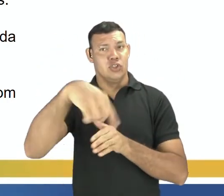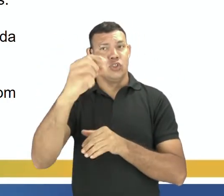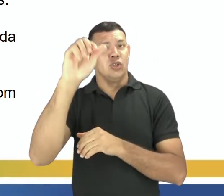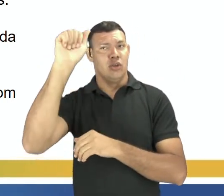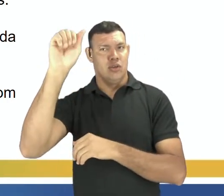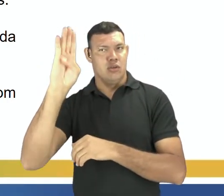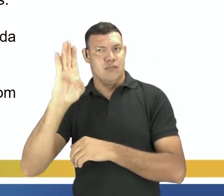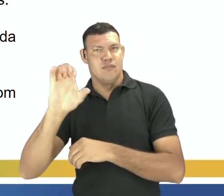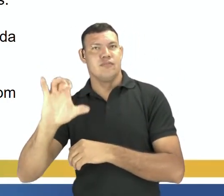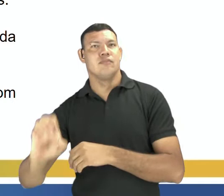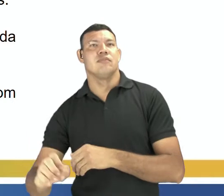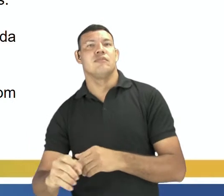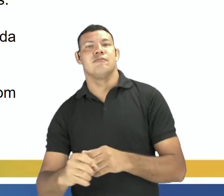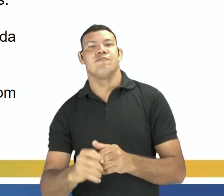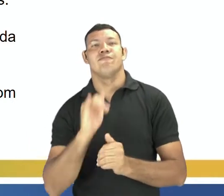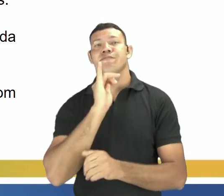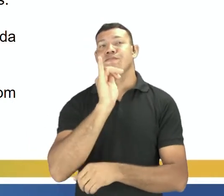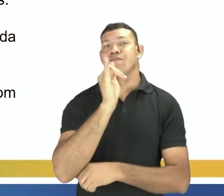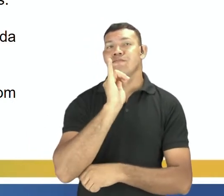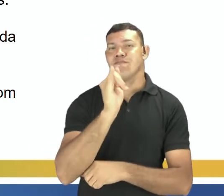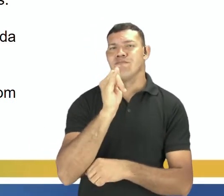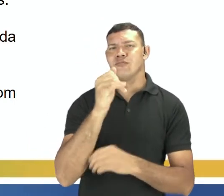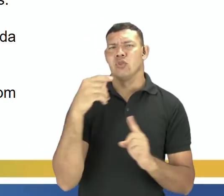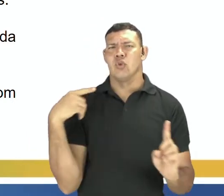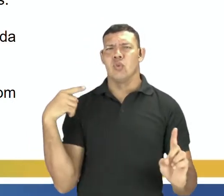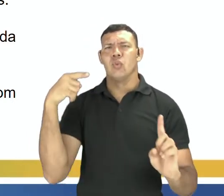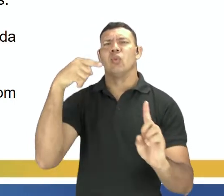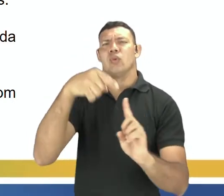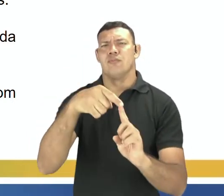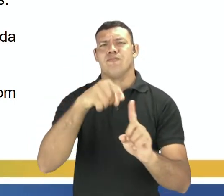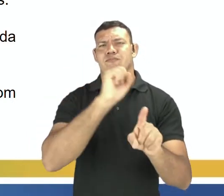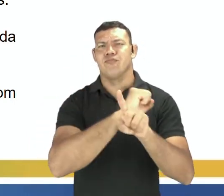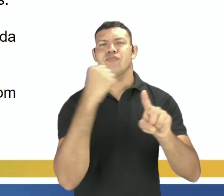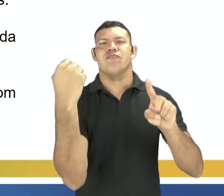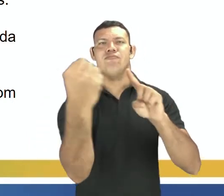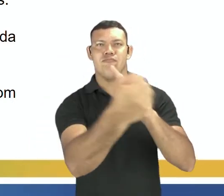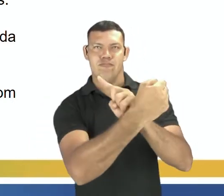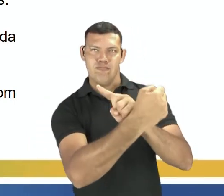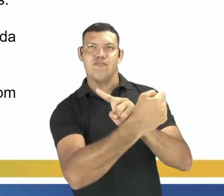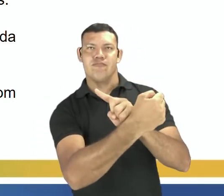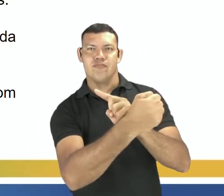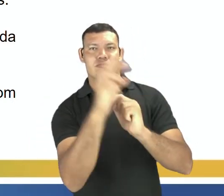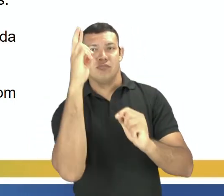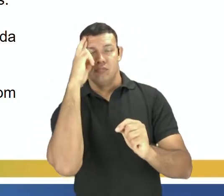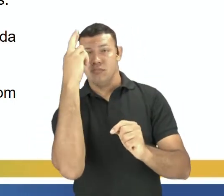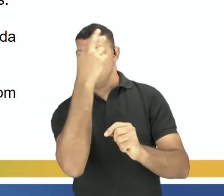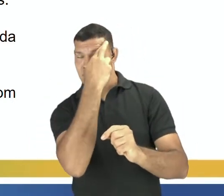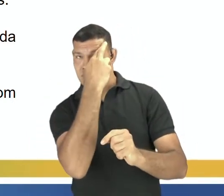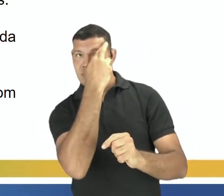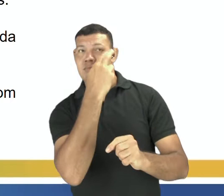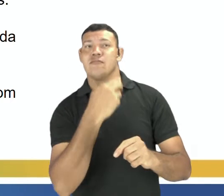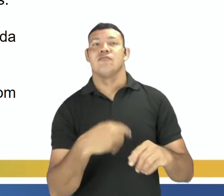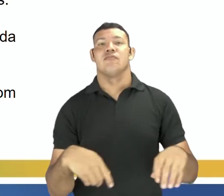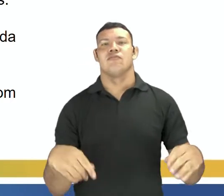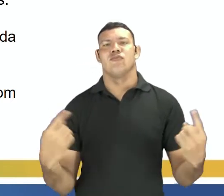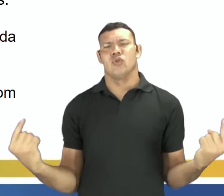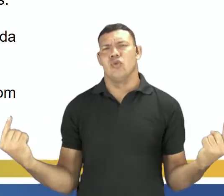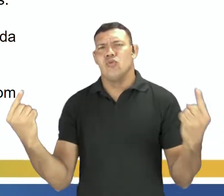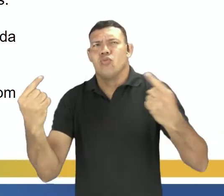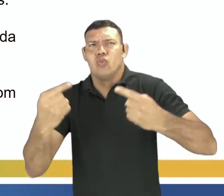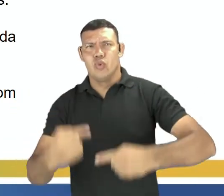alternativas. A narrativa focaliza um momento histórico-social de valores contraditórios. Essa